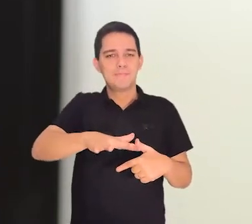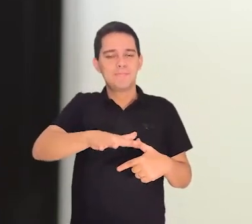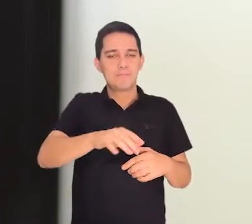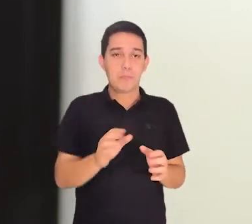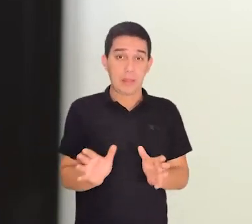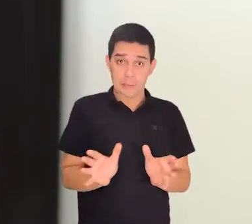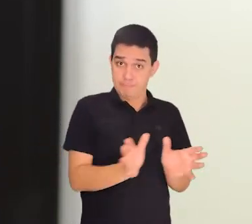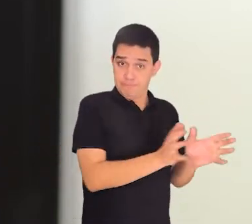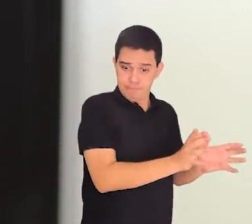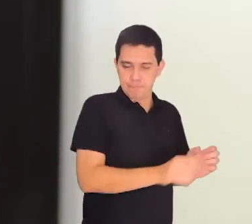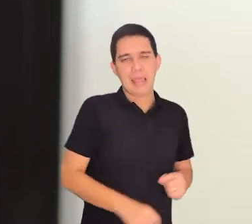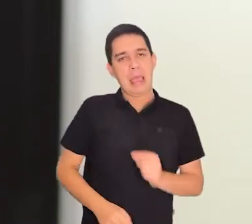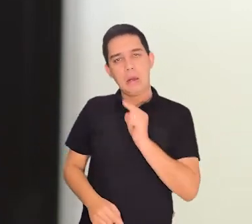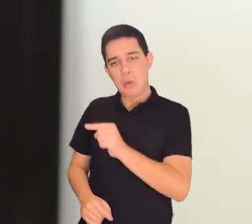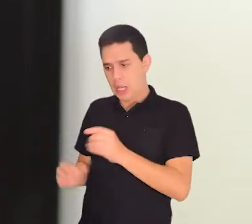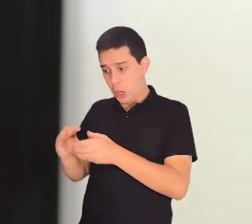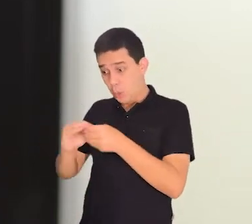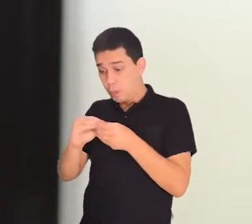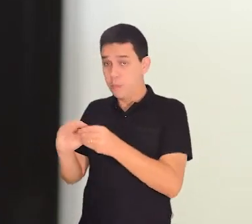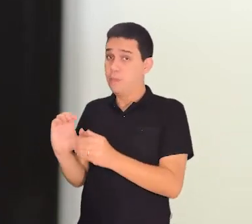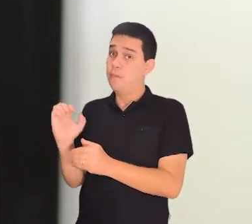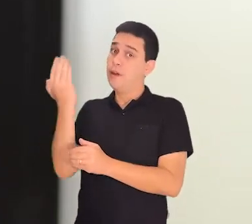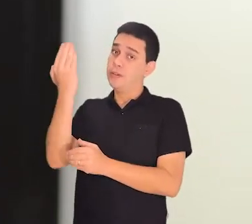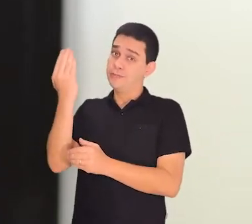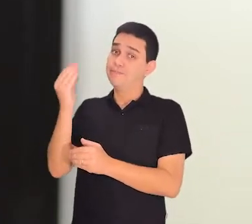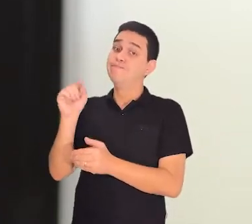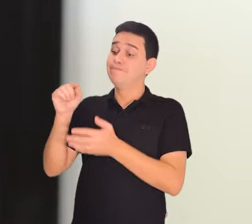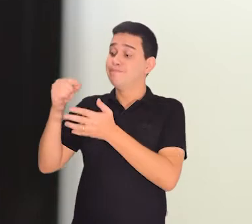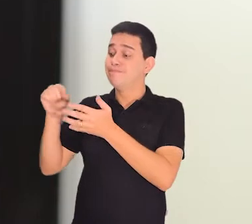as falsas cooperativas,